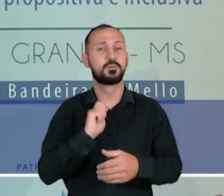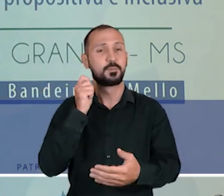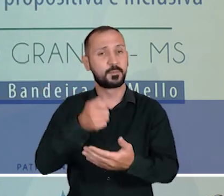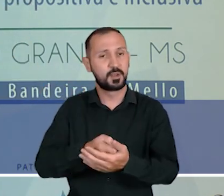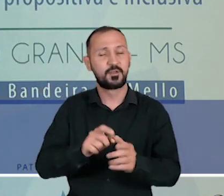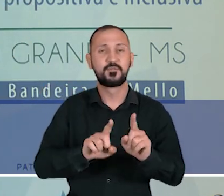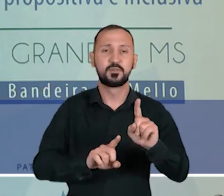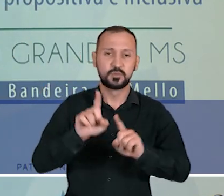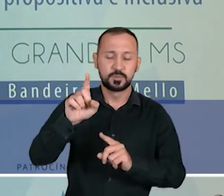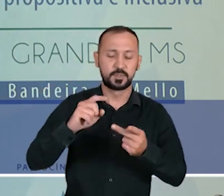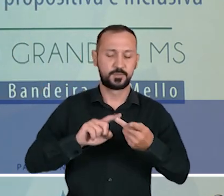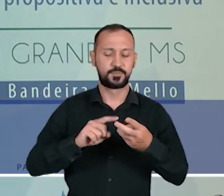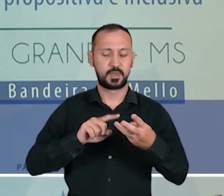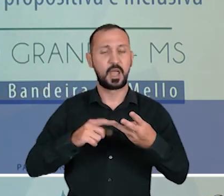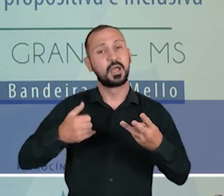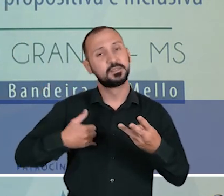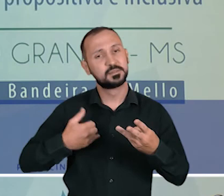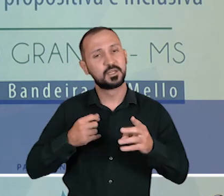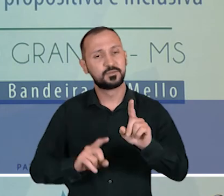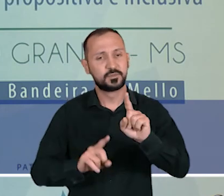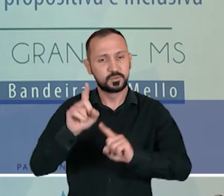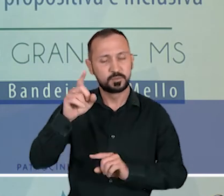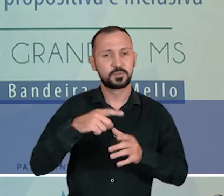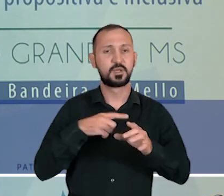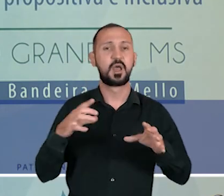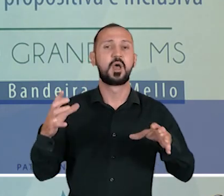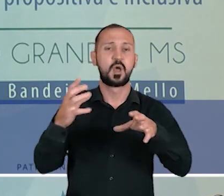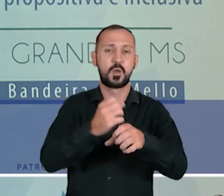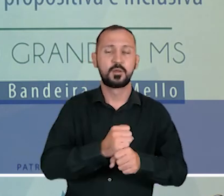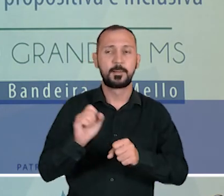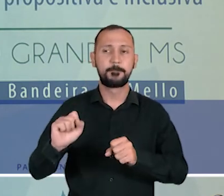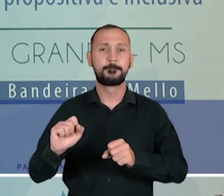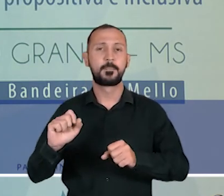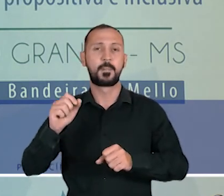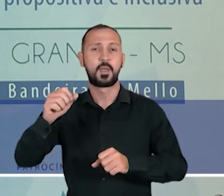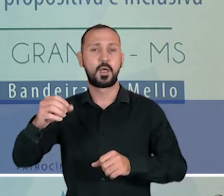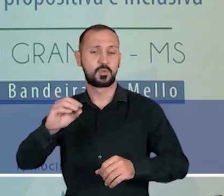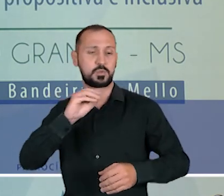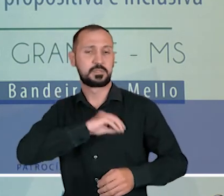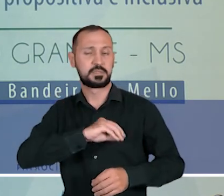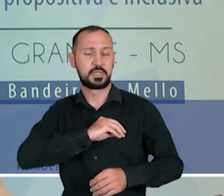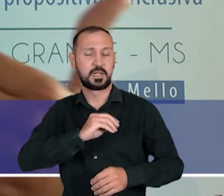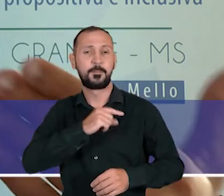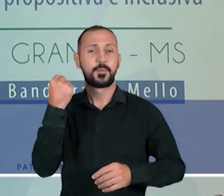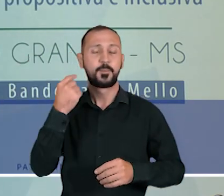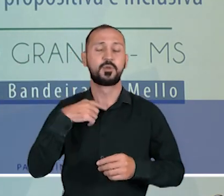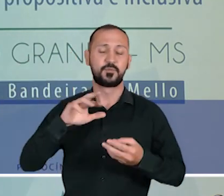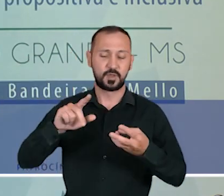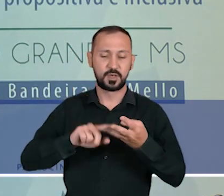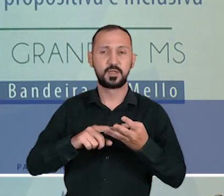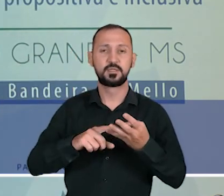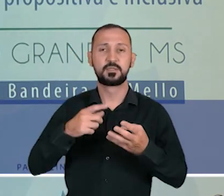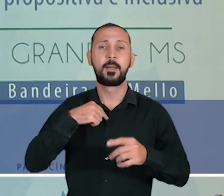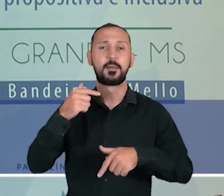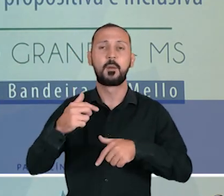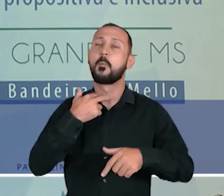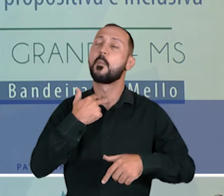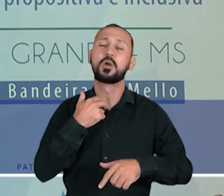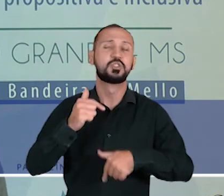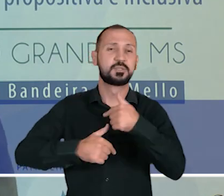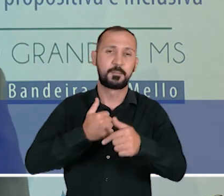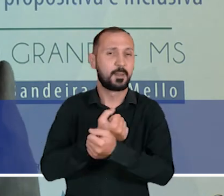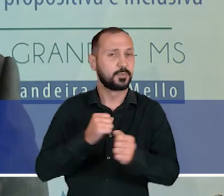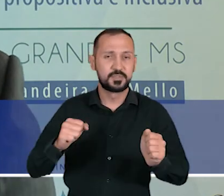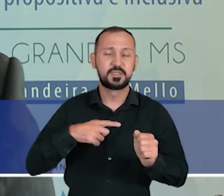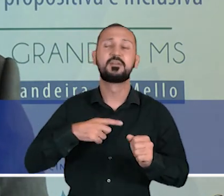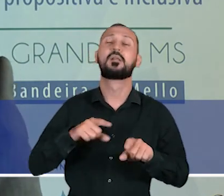tempo de contribuição vai subir, a idade vai subir, o cálculo da pensão por morte vai ser modificado, o cálculo da aposentadoria por invalidez vai ser modificado. Em